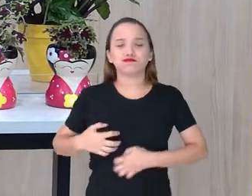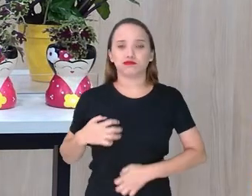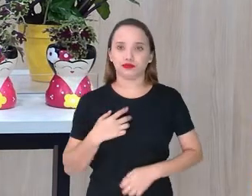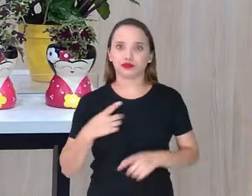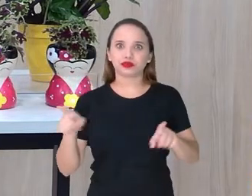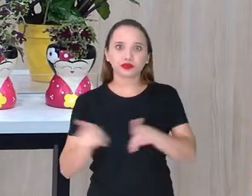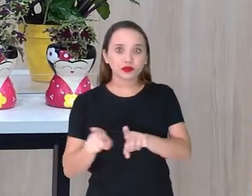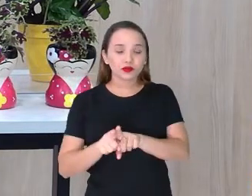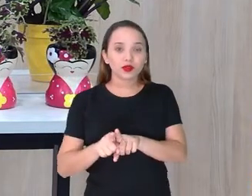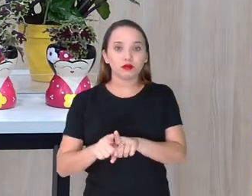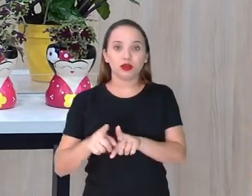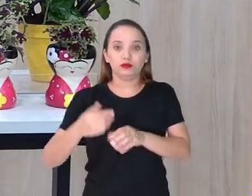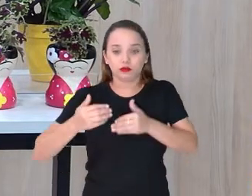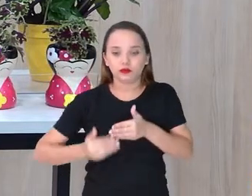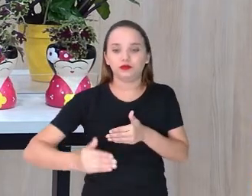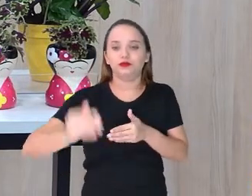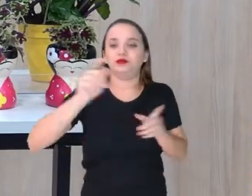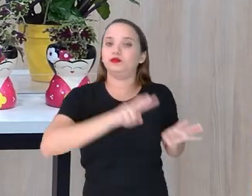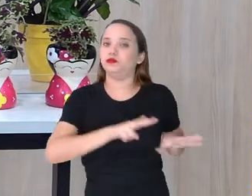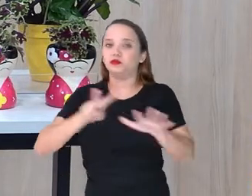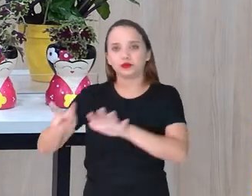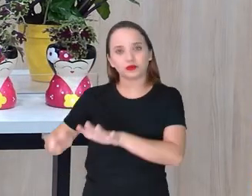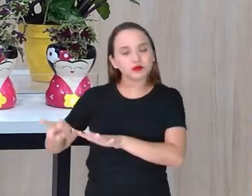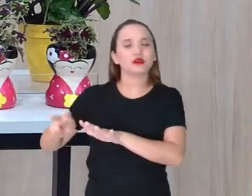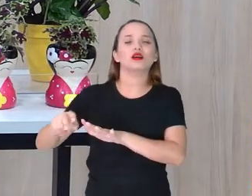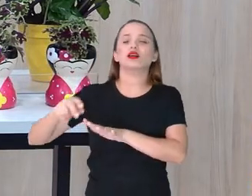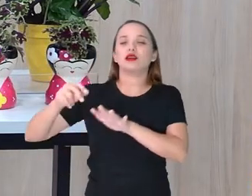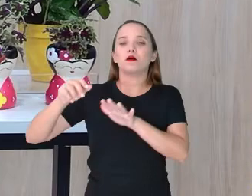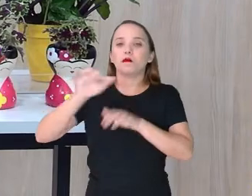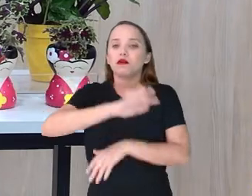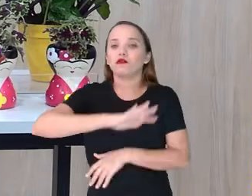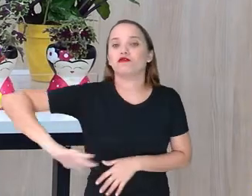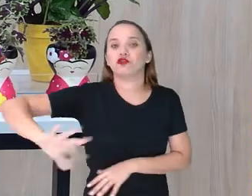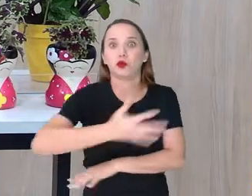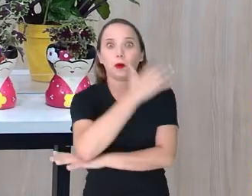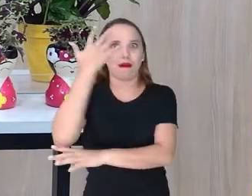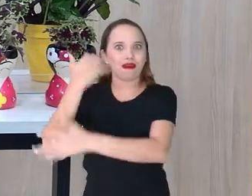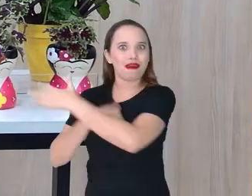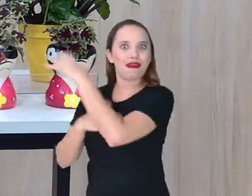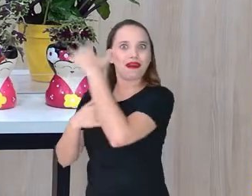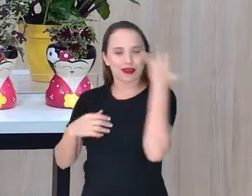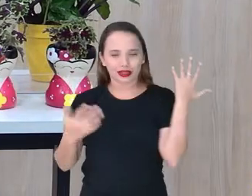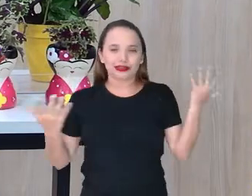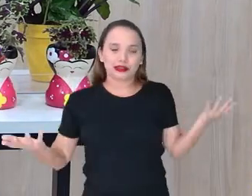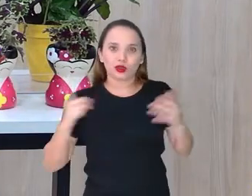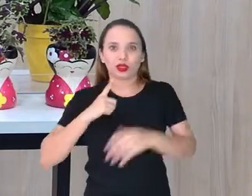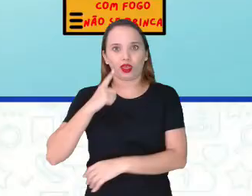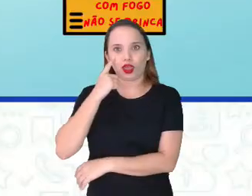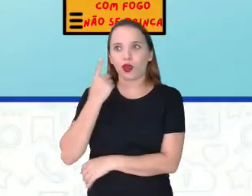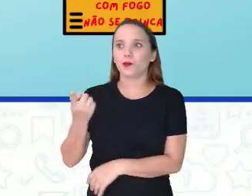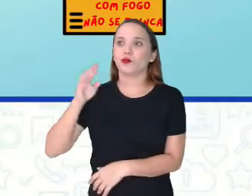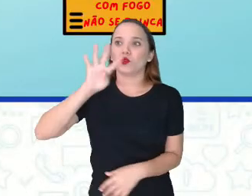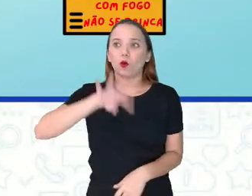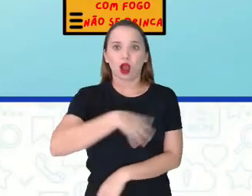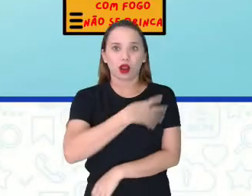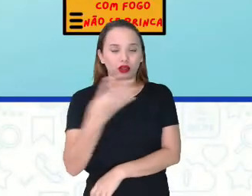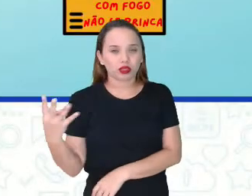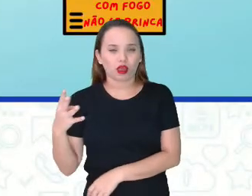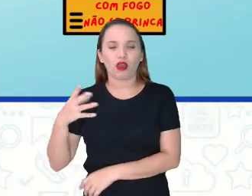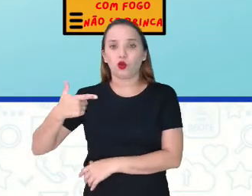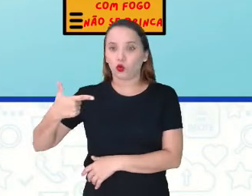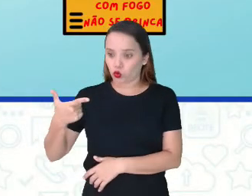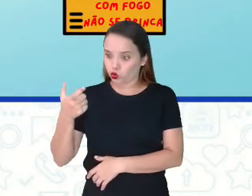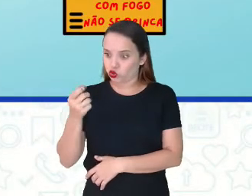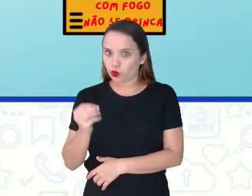do Meio Ambiente, não é? A semana toda do meio ambiente. Trazemos para vocês a Agenda 2030, que foi realmente uma